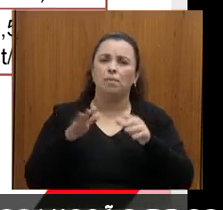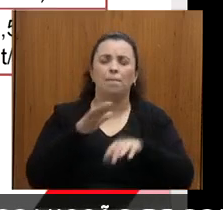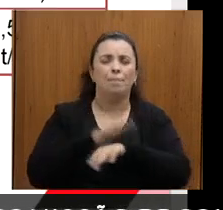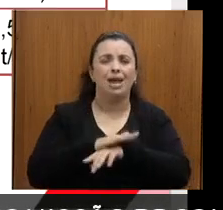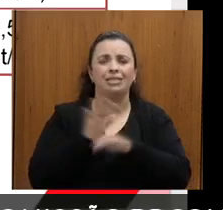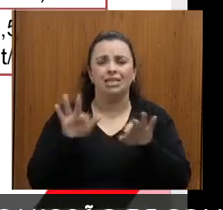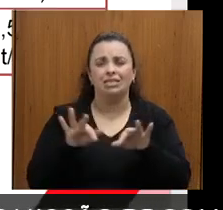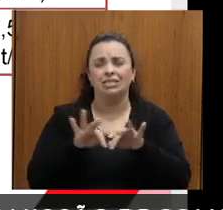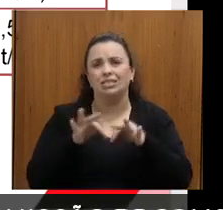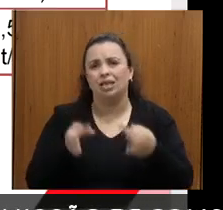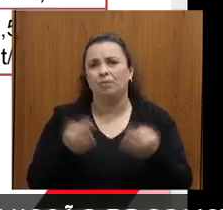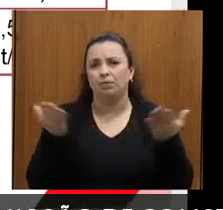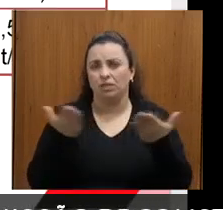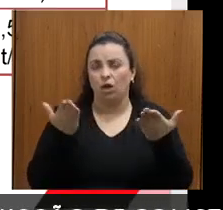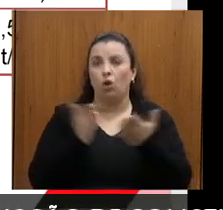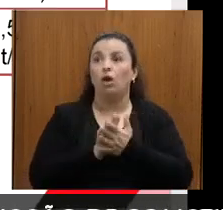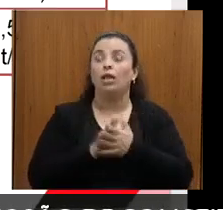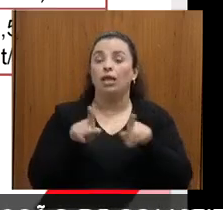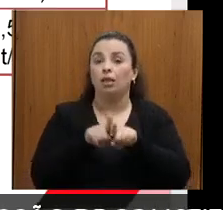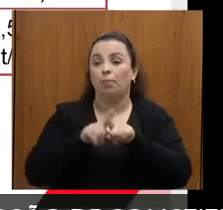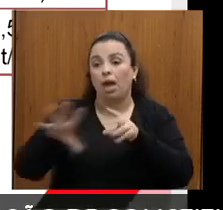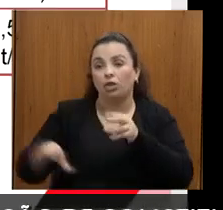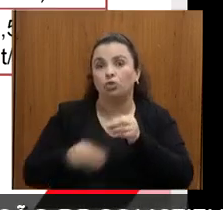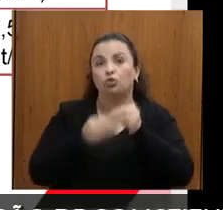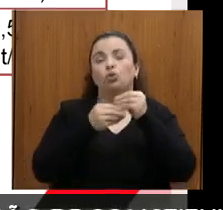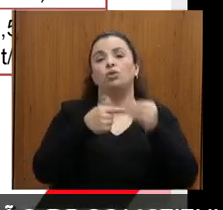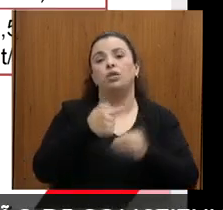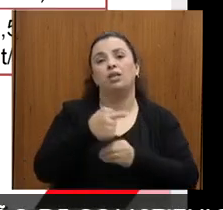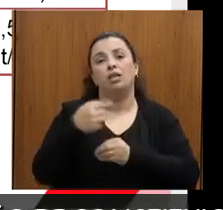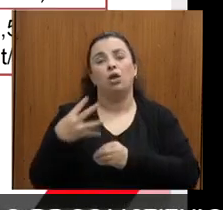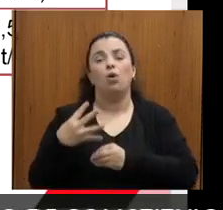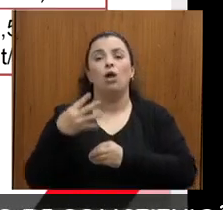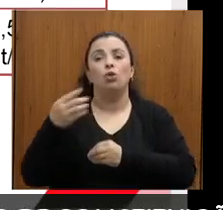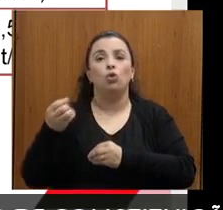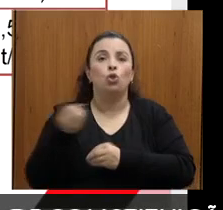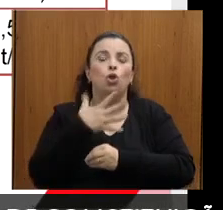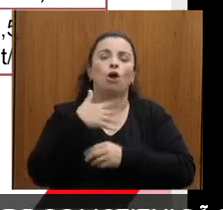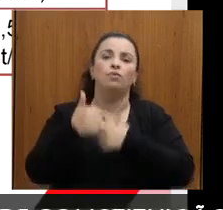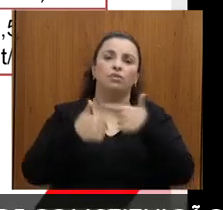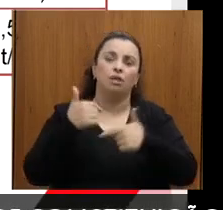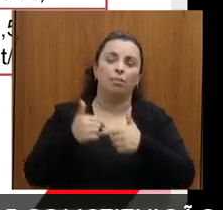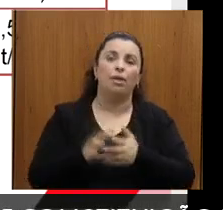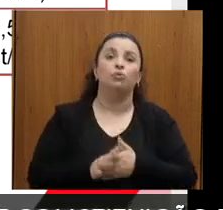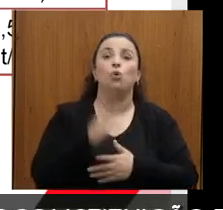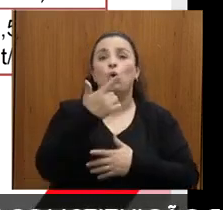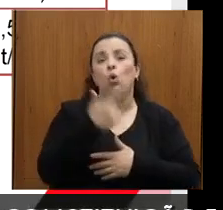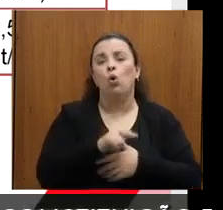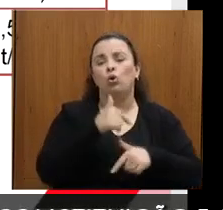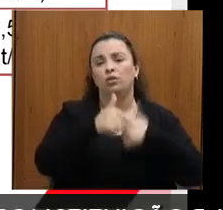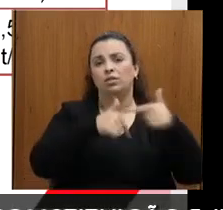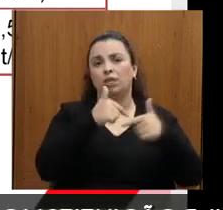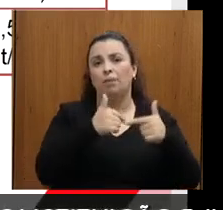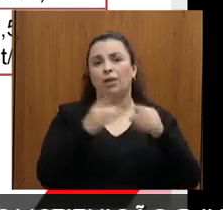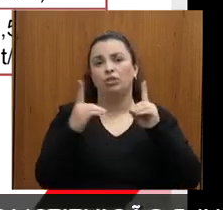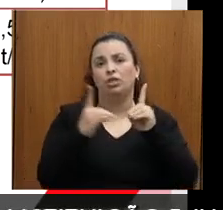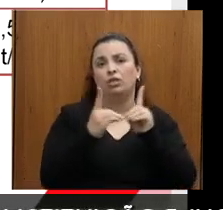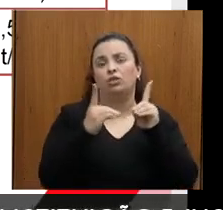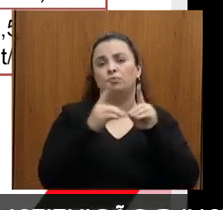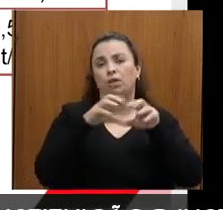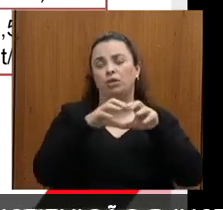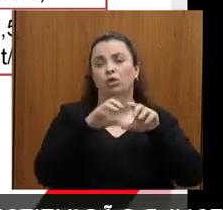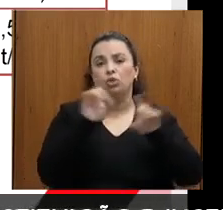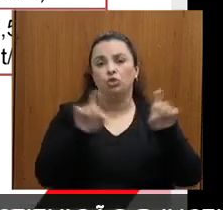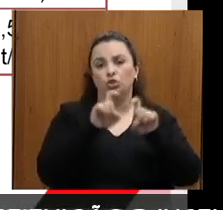seja, serviços adicionais, serviços transformados digitalmente, atingimos 116 serviços transformados